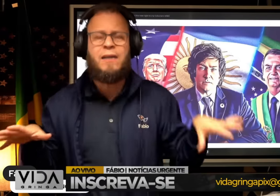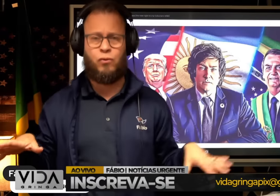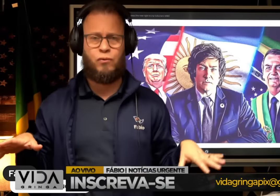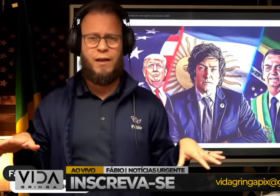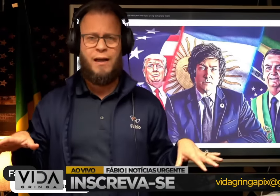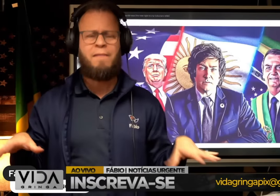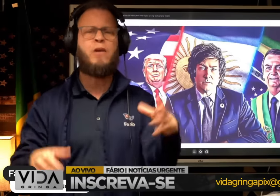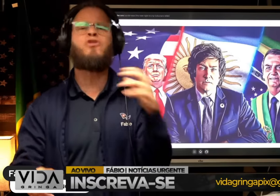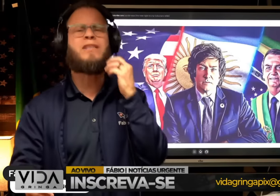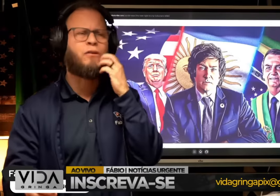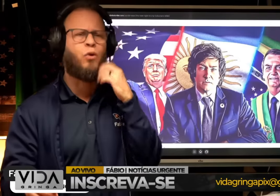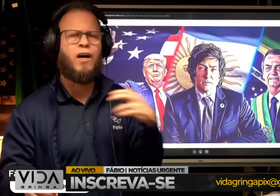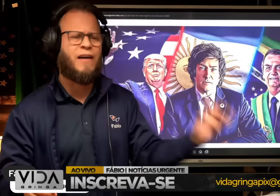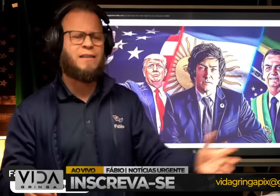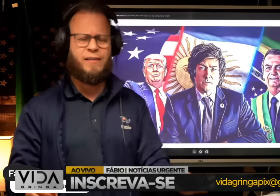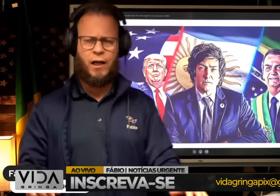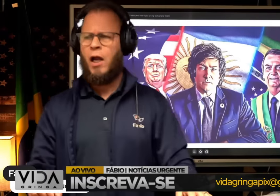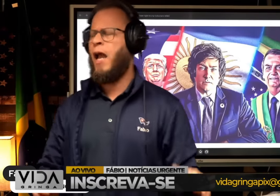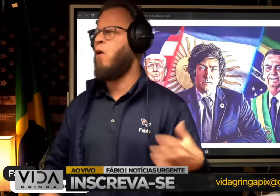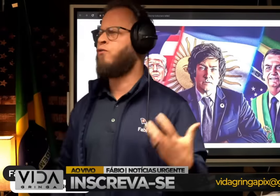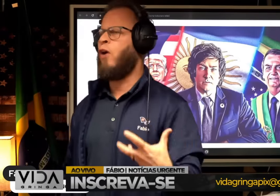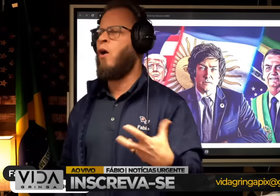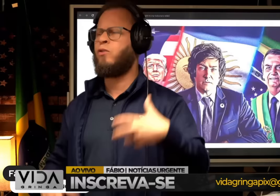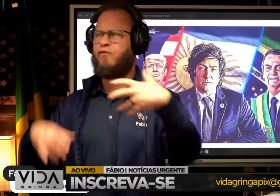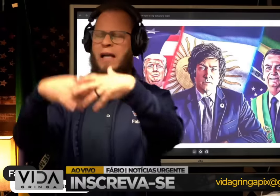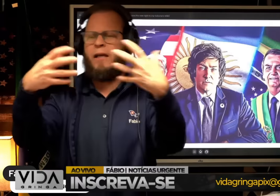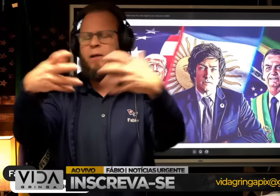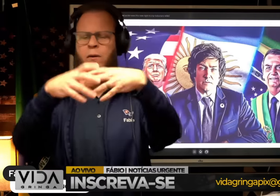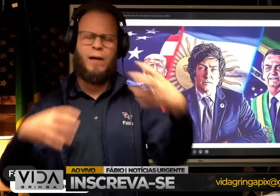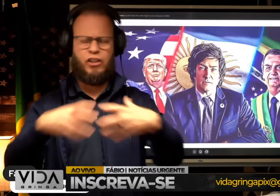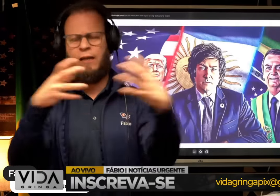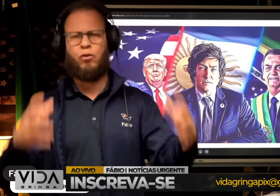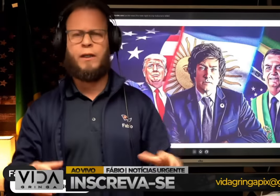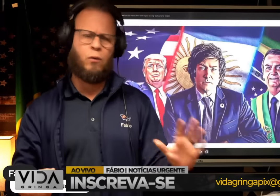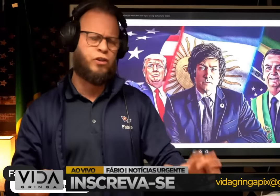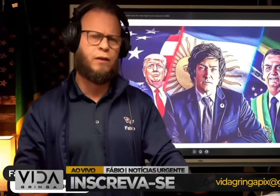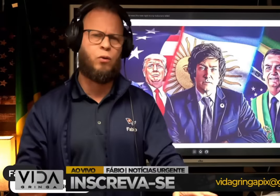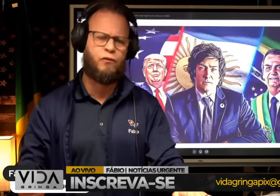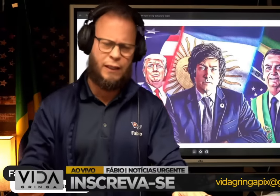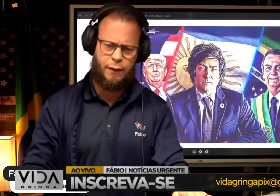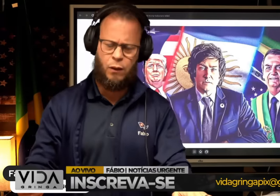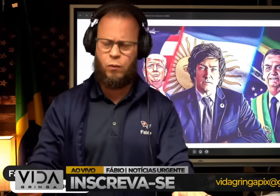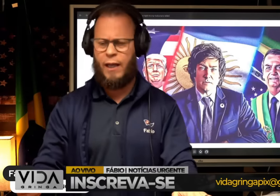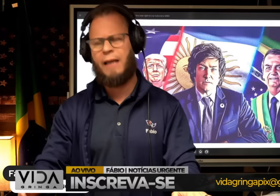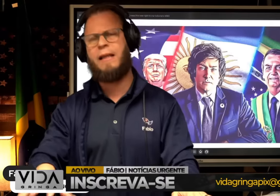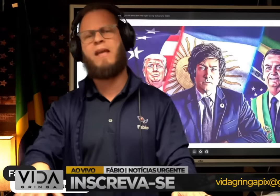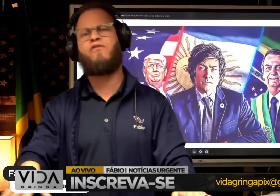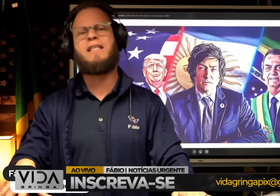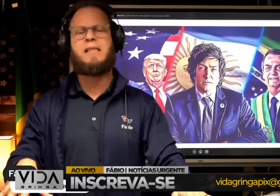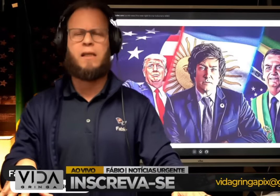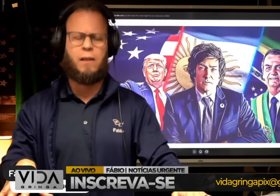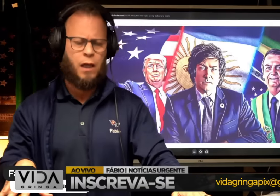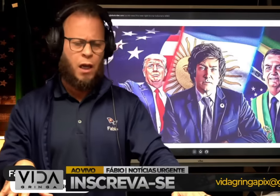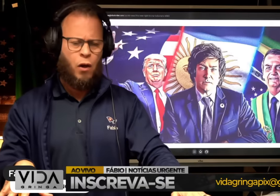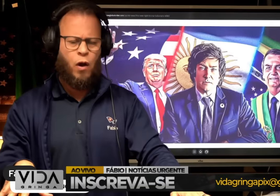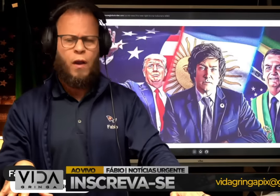falando nenhum ditador vai dizer eu vou fazer o a ditadura não O Ditador fala não é que a lei faz